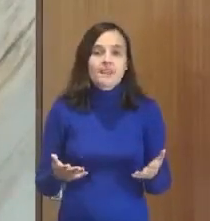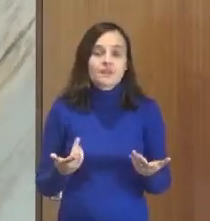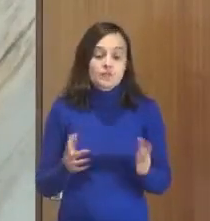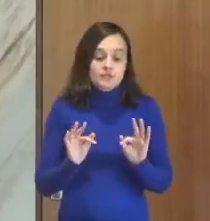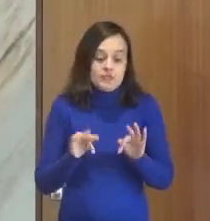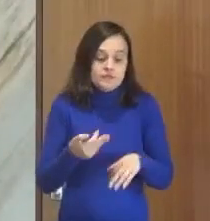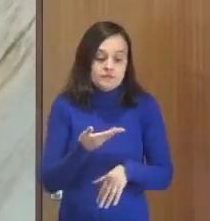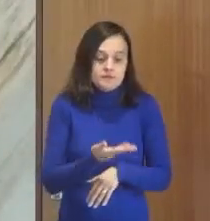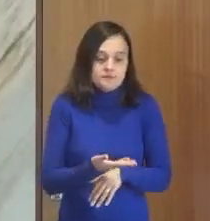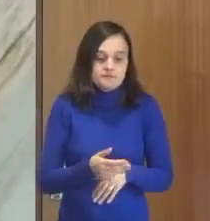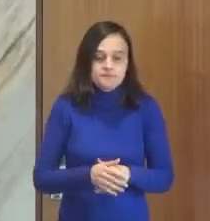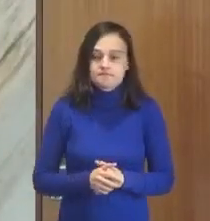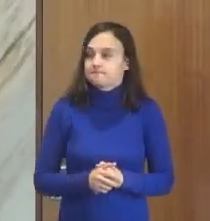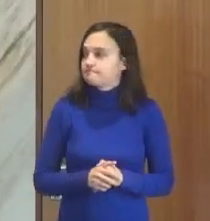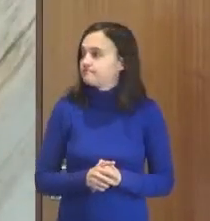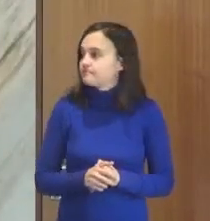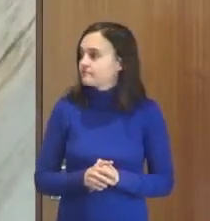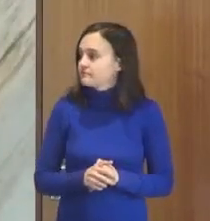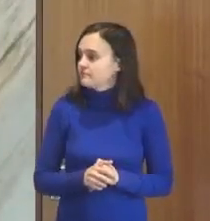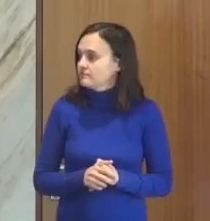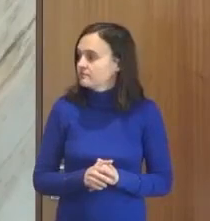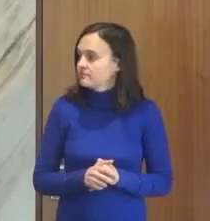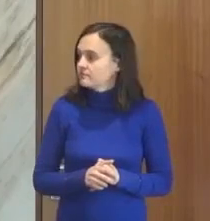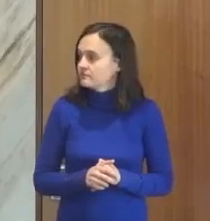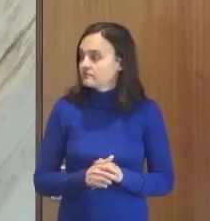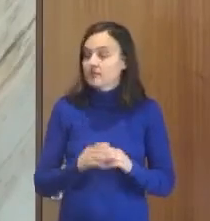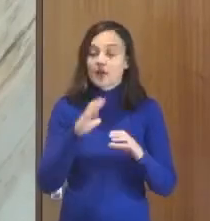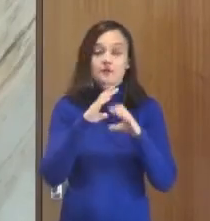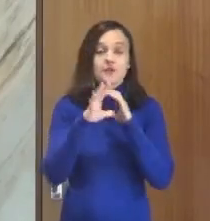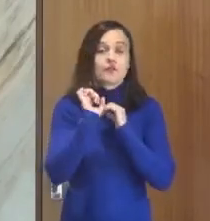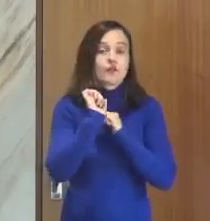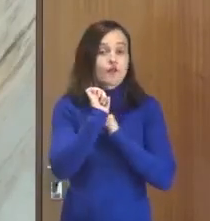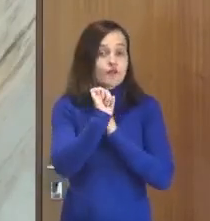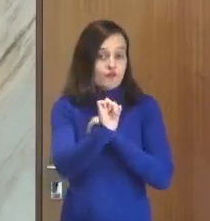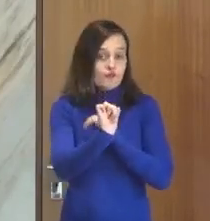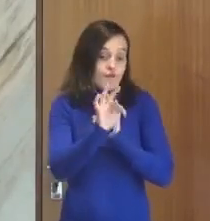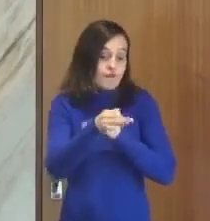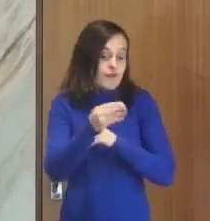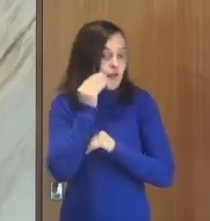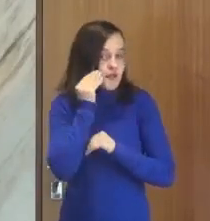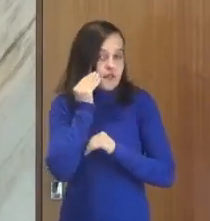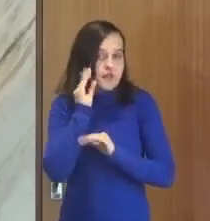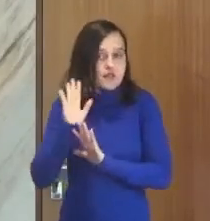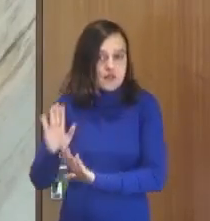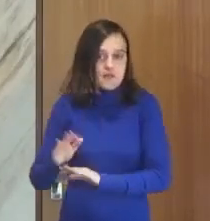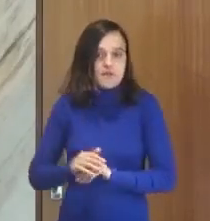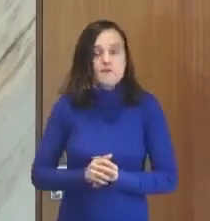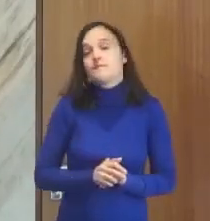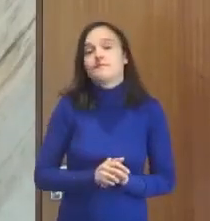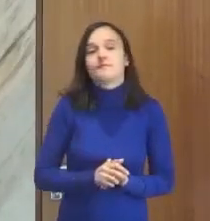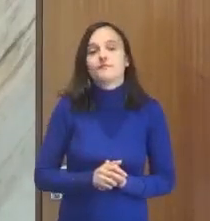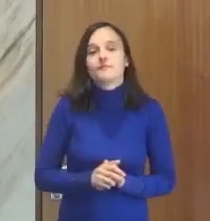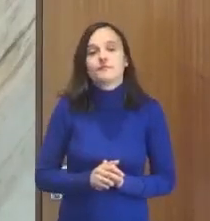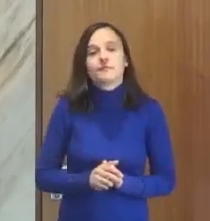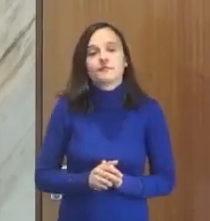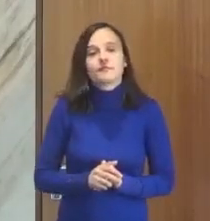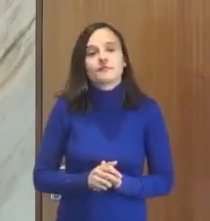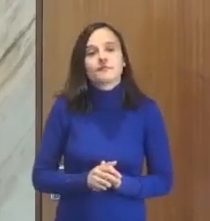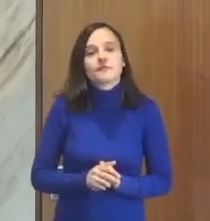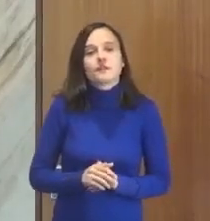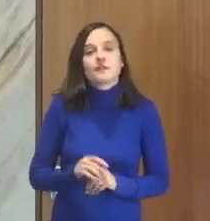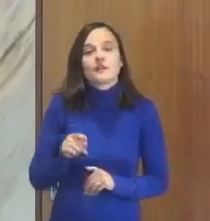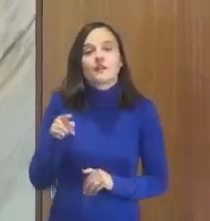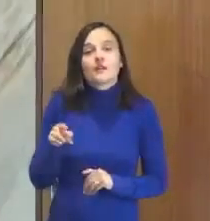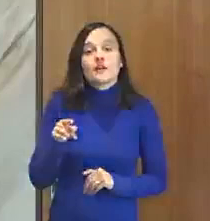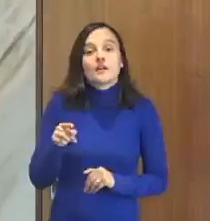termina a sua comunicação ao leitor. Aqui,